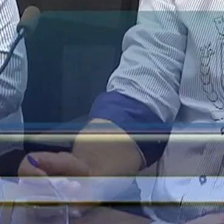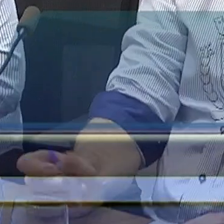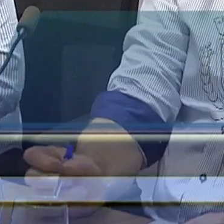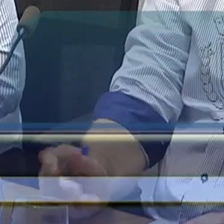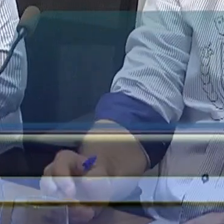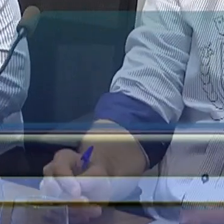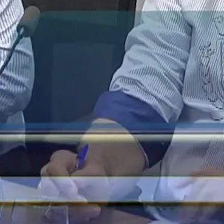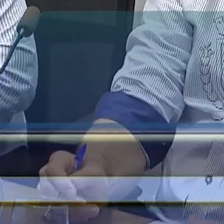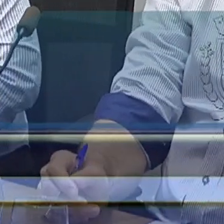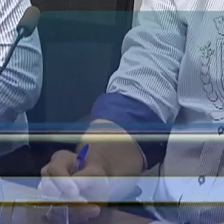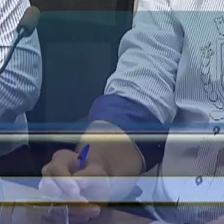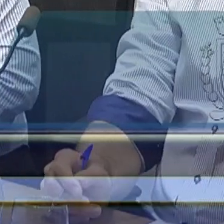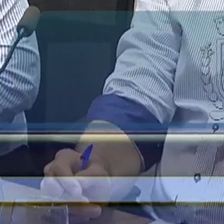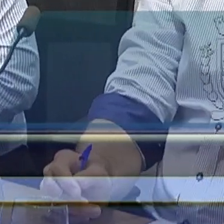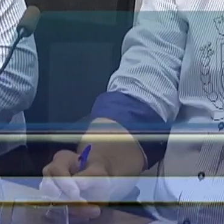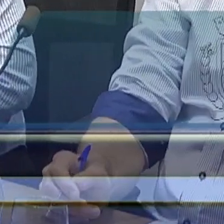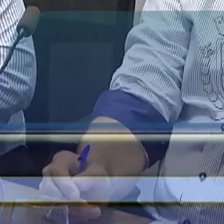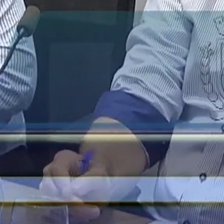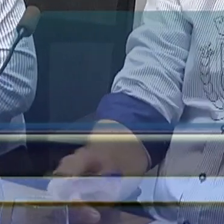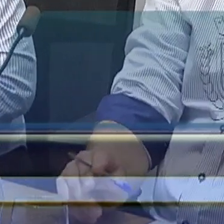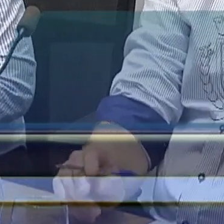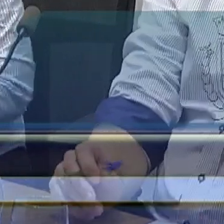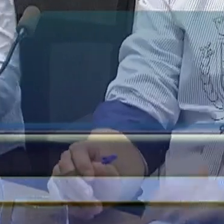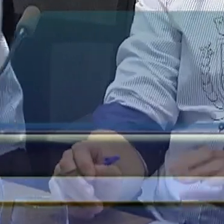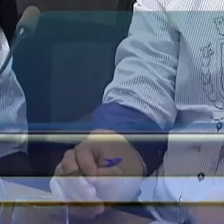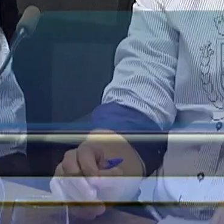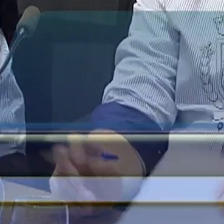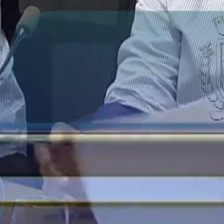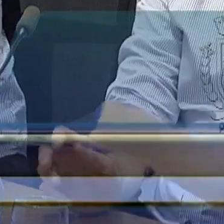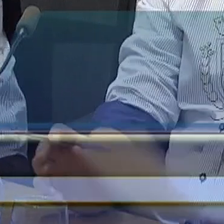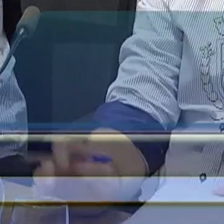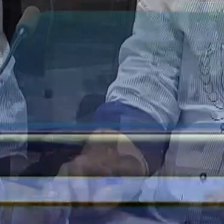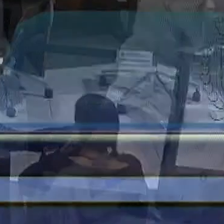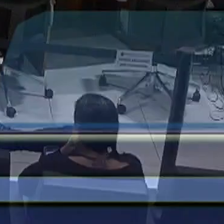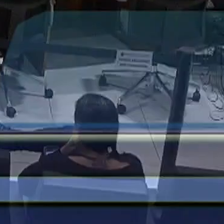Próximo vereador a usar a palavra, vereador Gerson Luiz Trevisan.